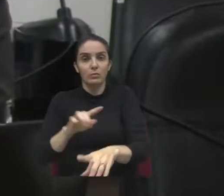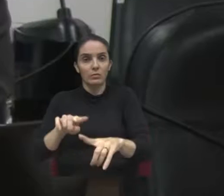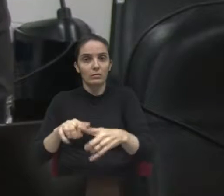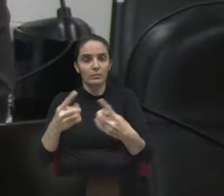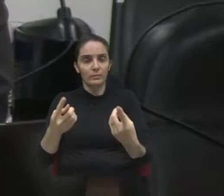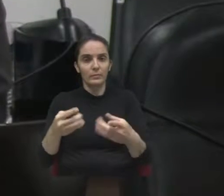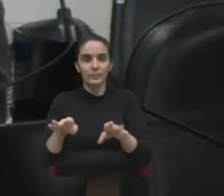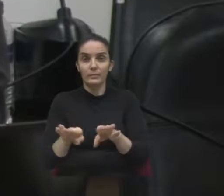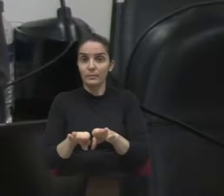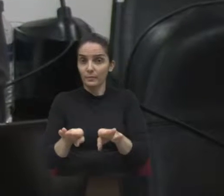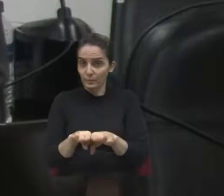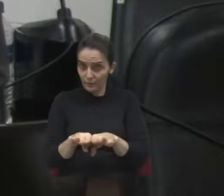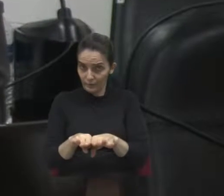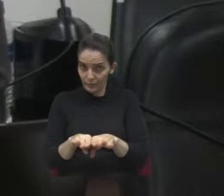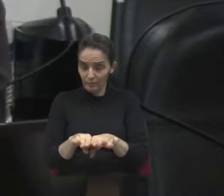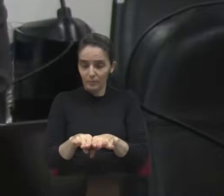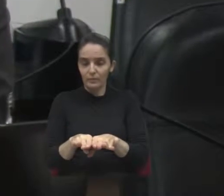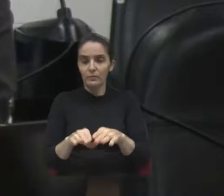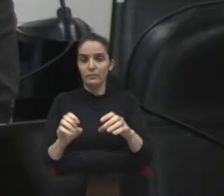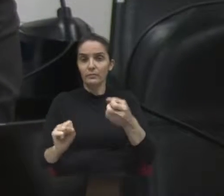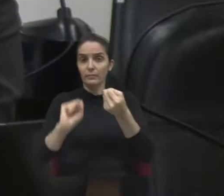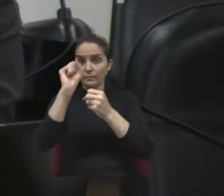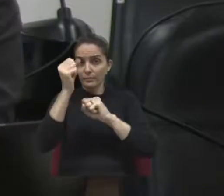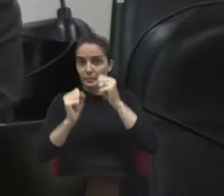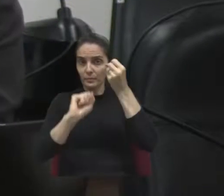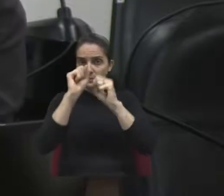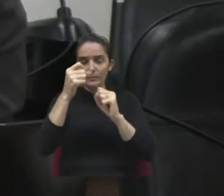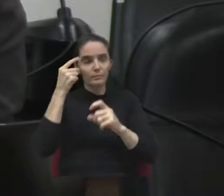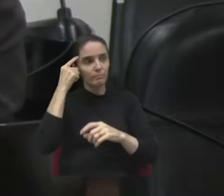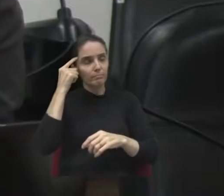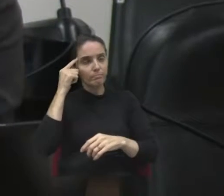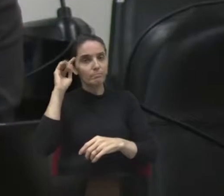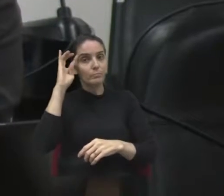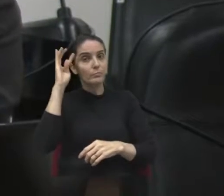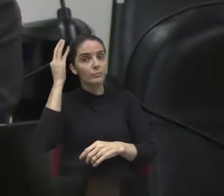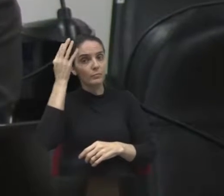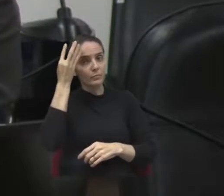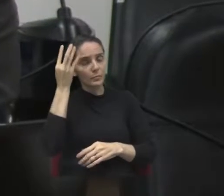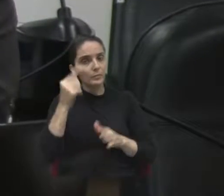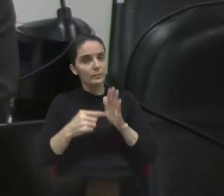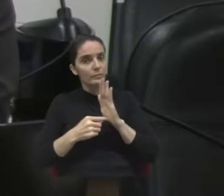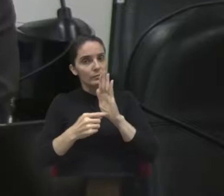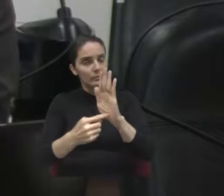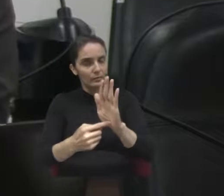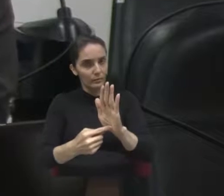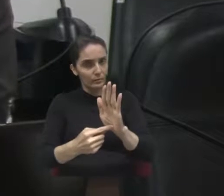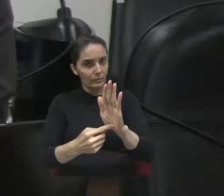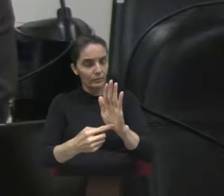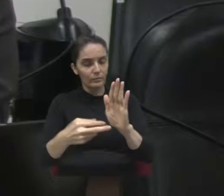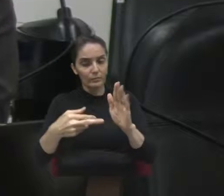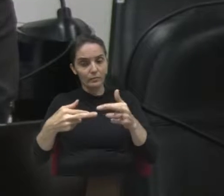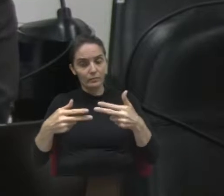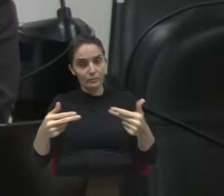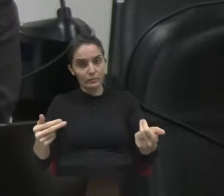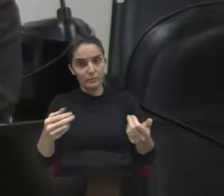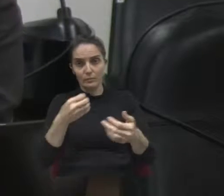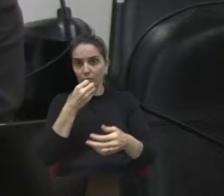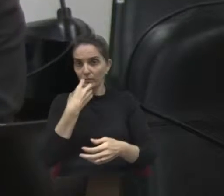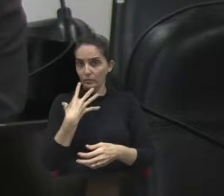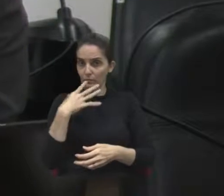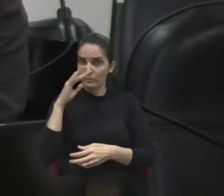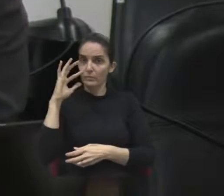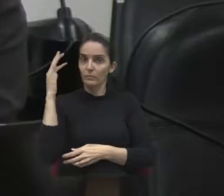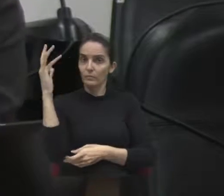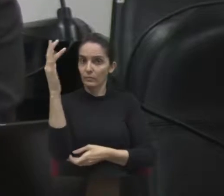que passa a buscar soluções para apresentar um novo, para apresentar algo que agrida